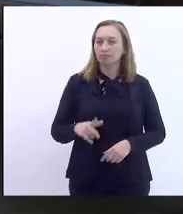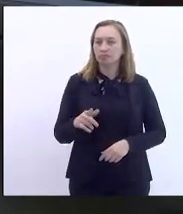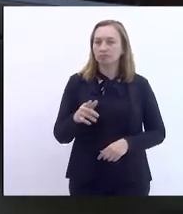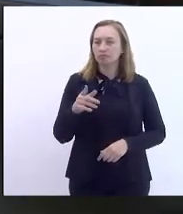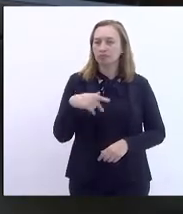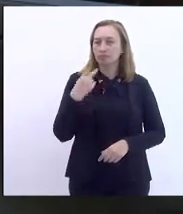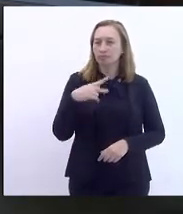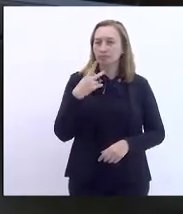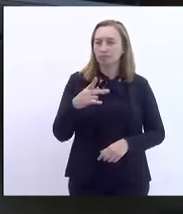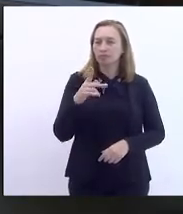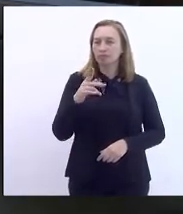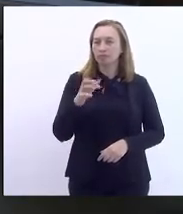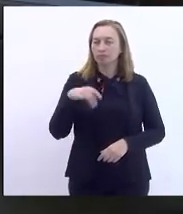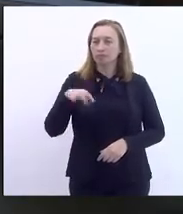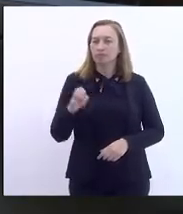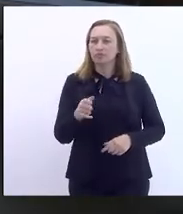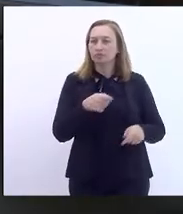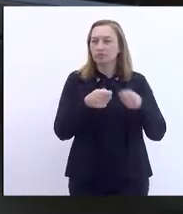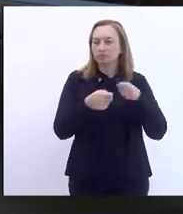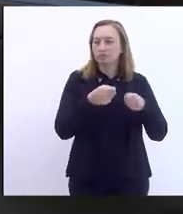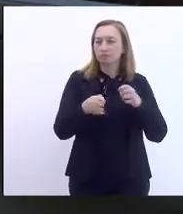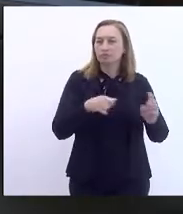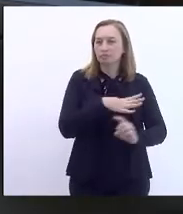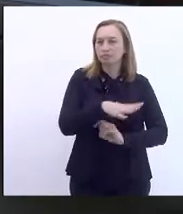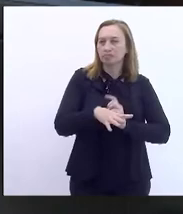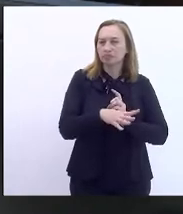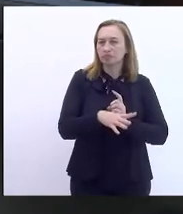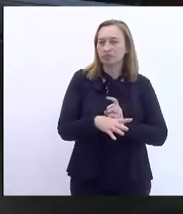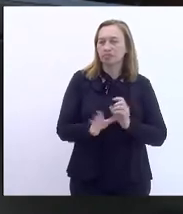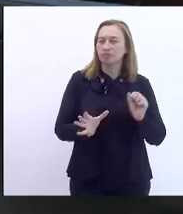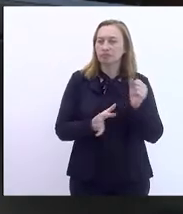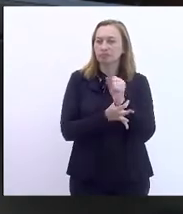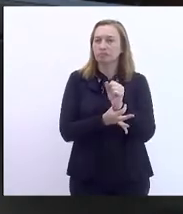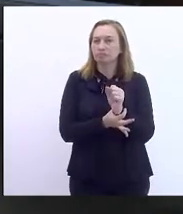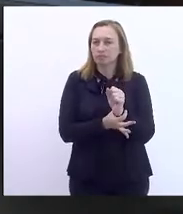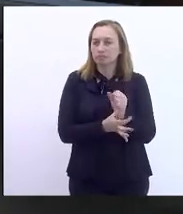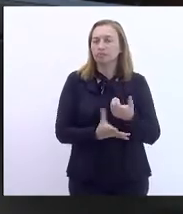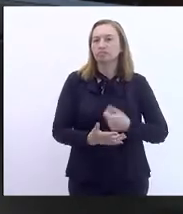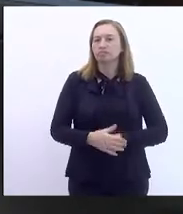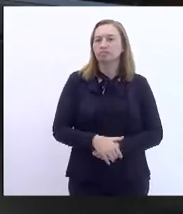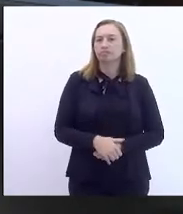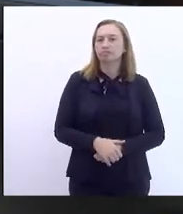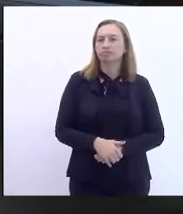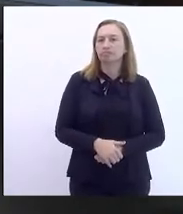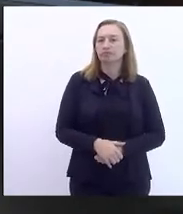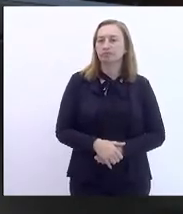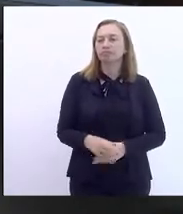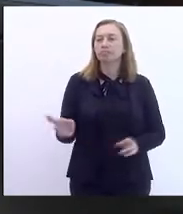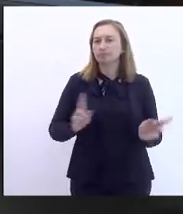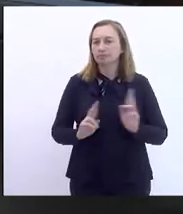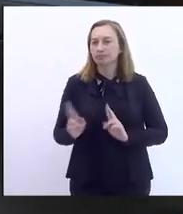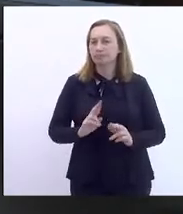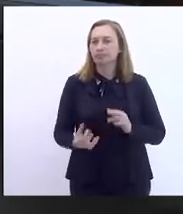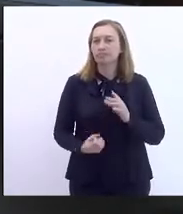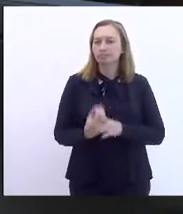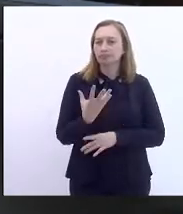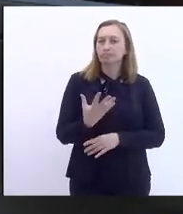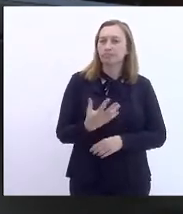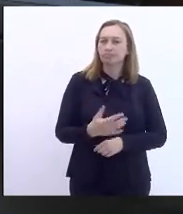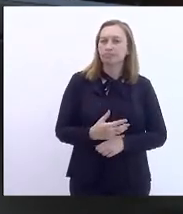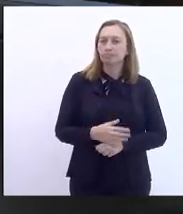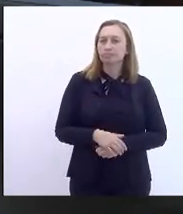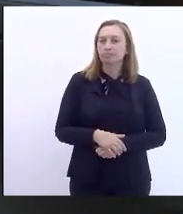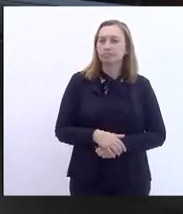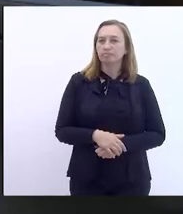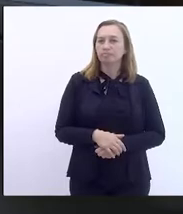que é esse controle social das forças de segurança um pouco dessa relação de da criação mesmo